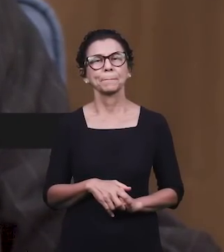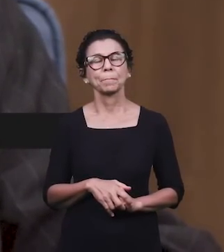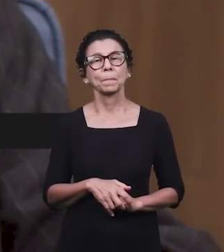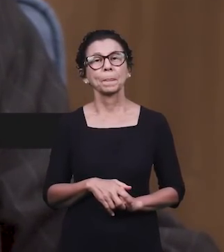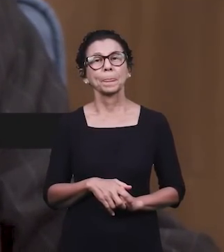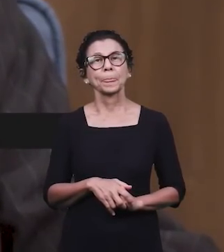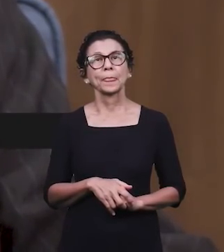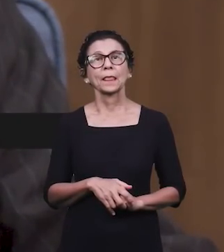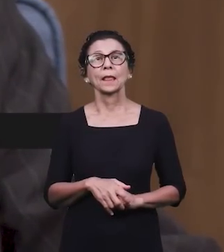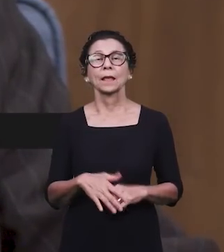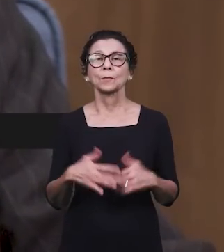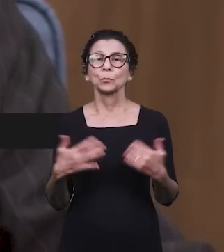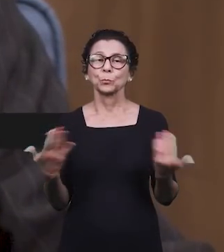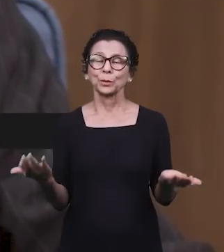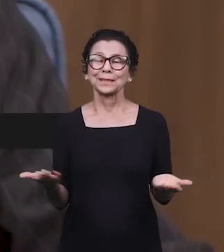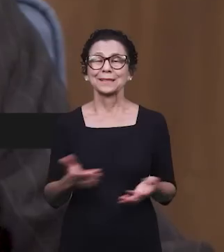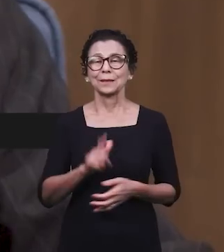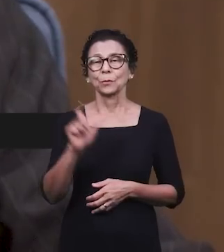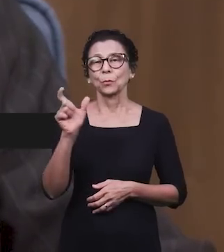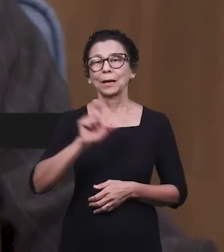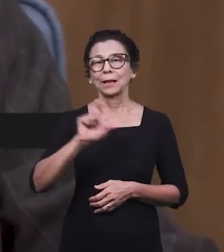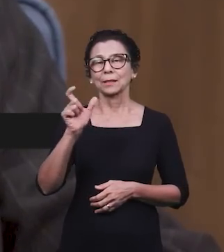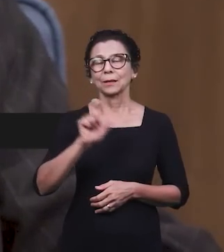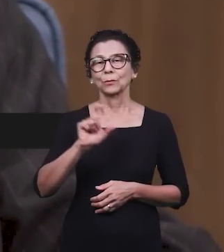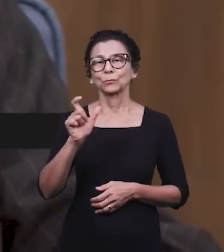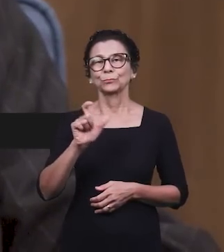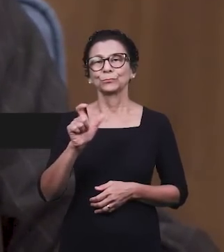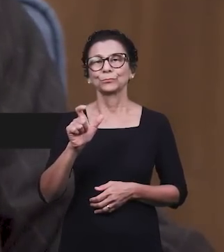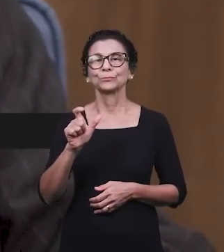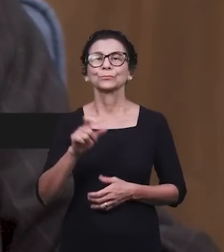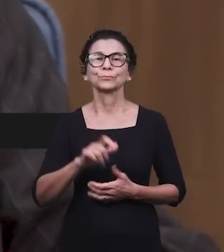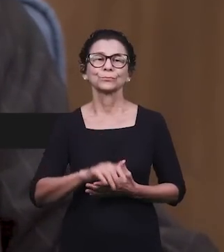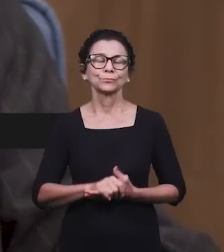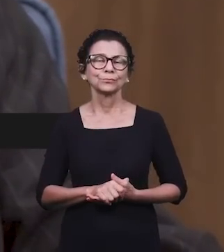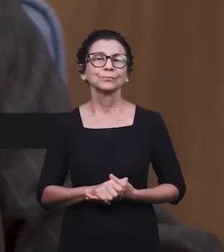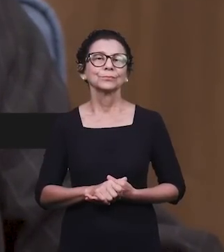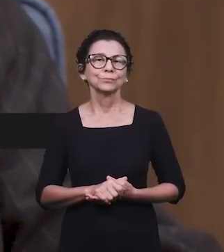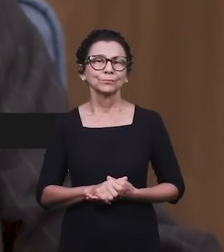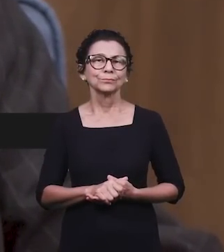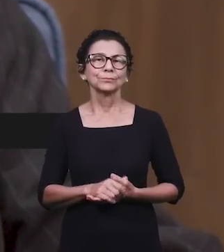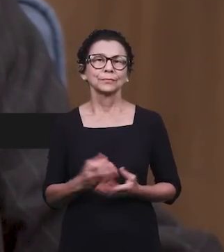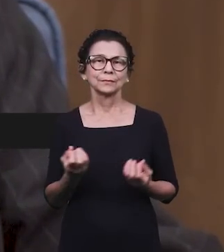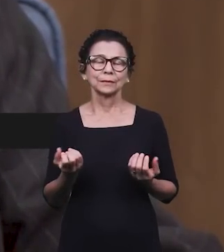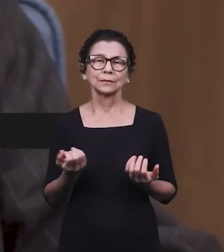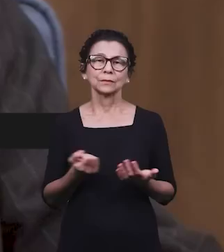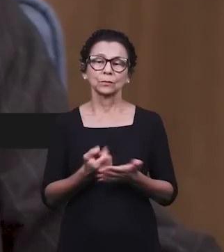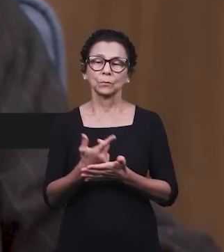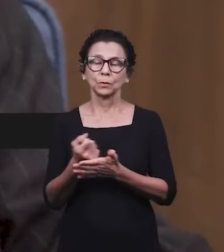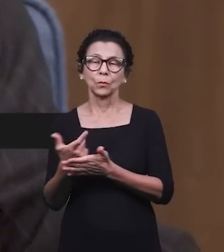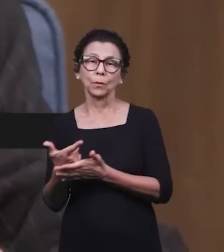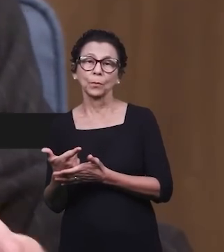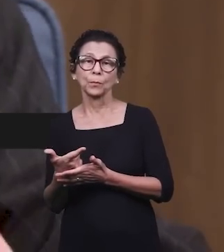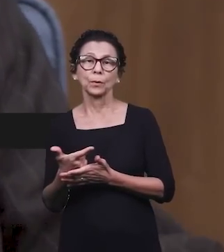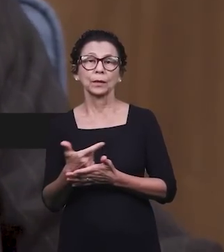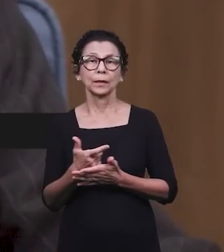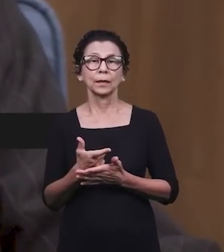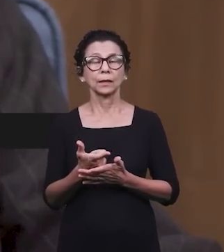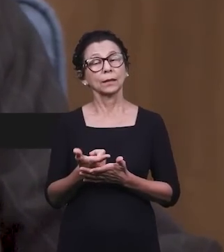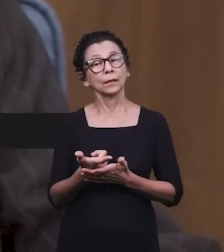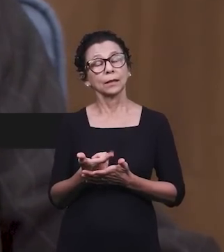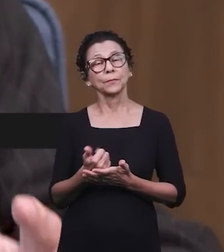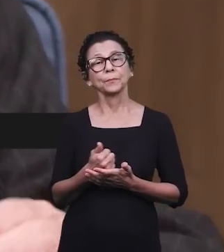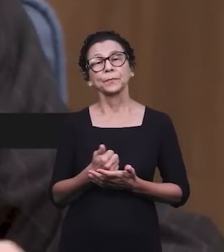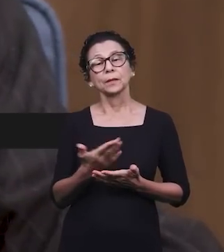endividamento com a facilidade do cartão. Por quê? Porque o comércio, de um modo geral, viabiliza isso,